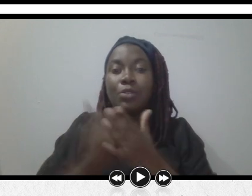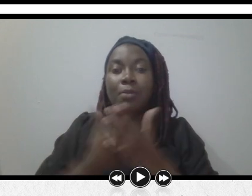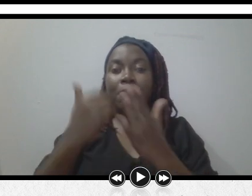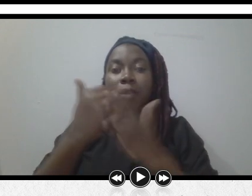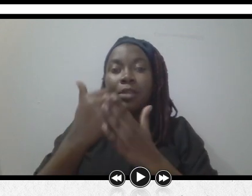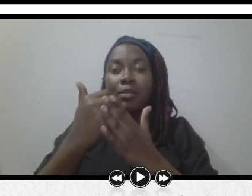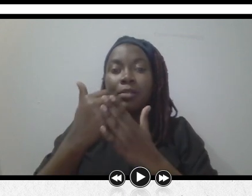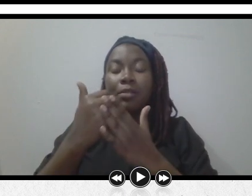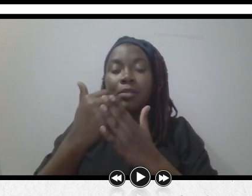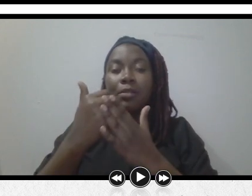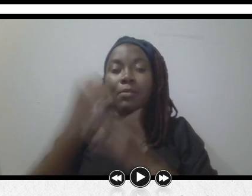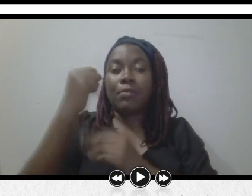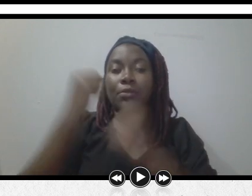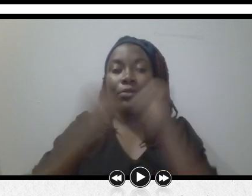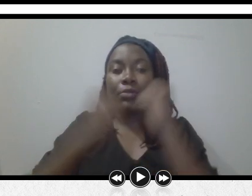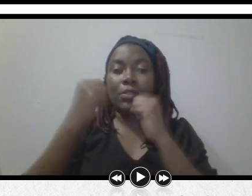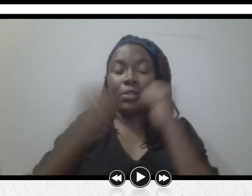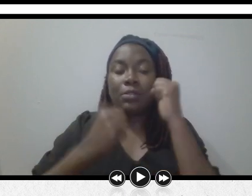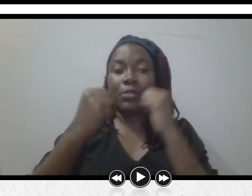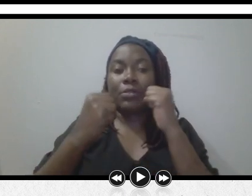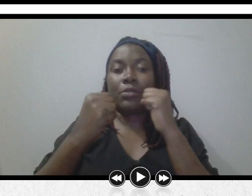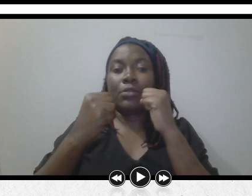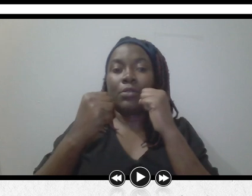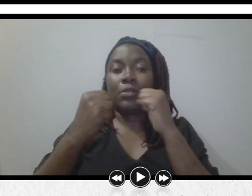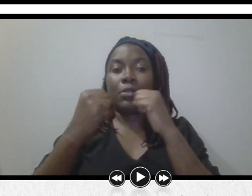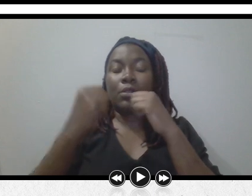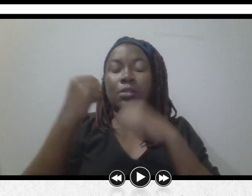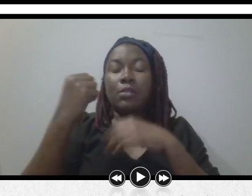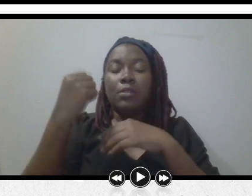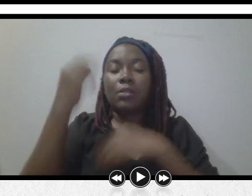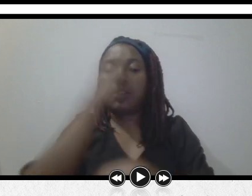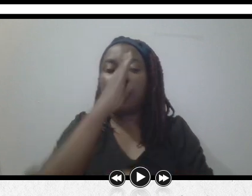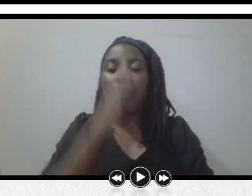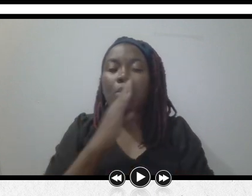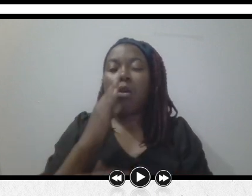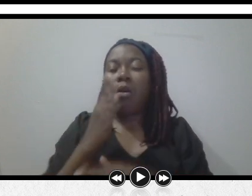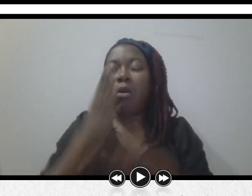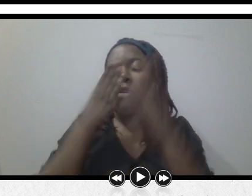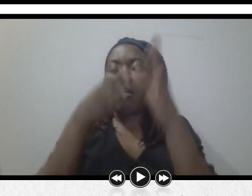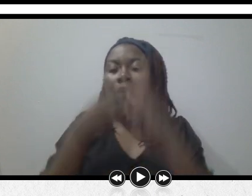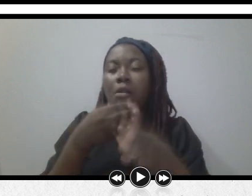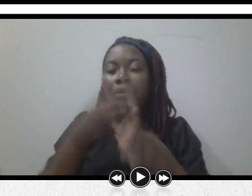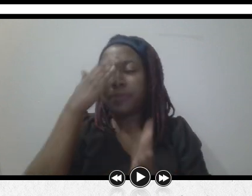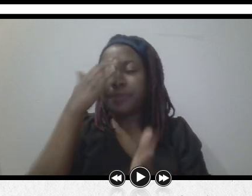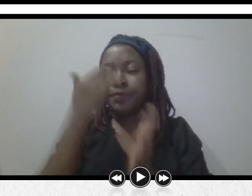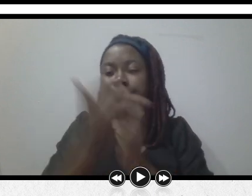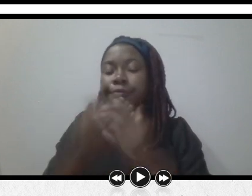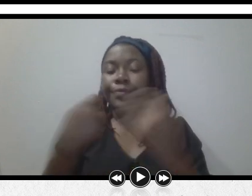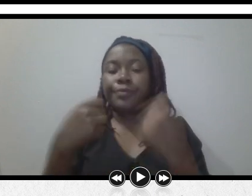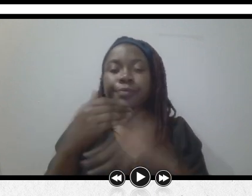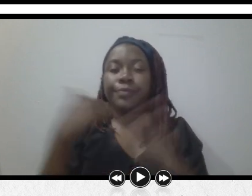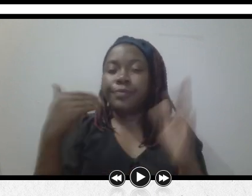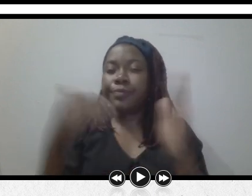valorizar serviços e produtos e aumentar a produtividade da indústria brasileira. O comprometimento para realizar